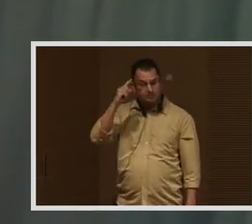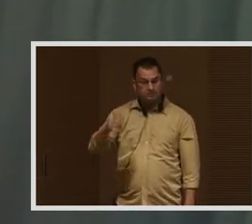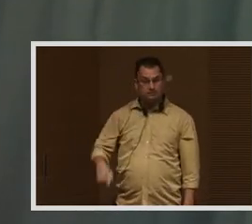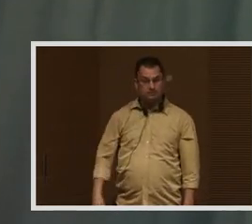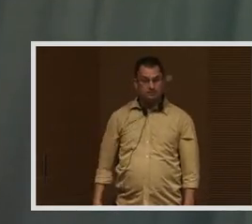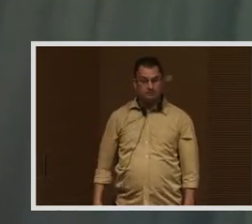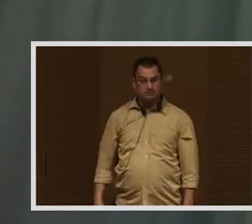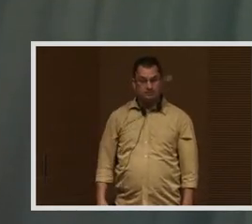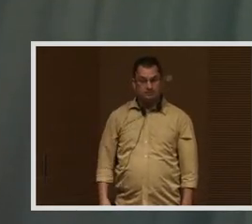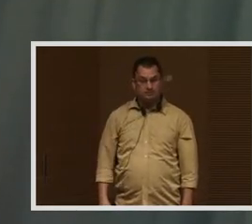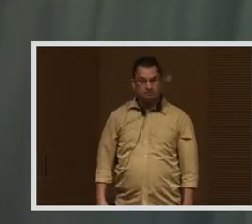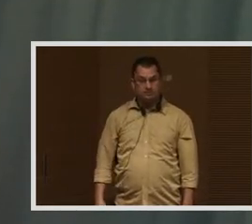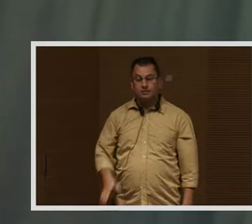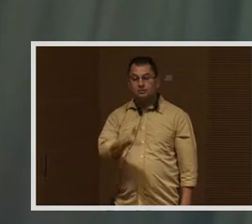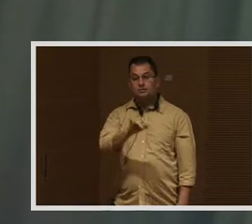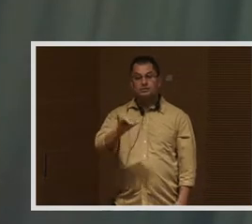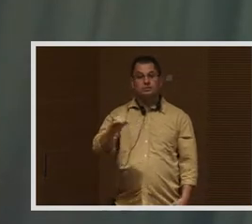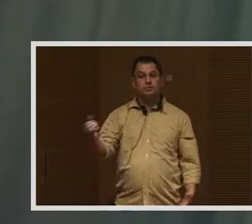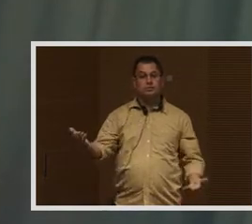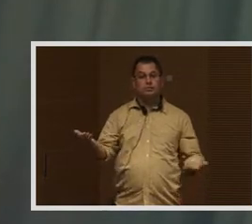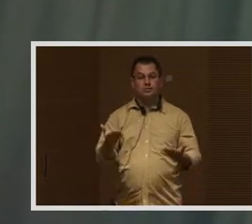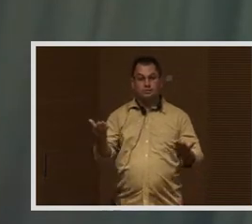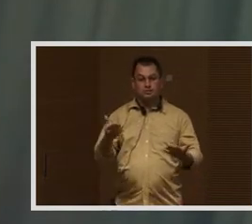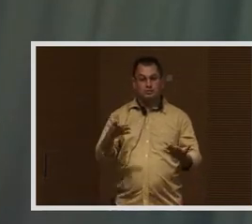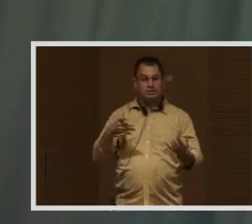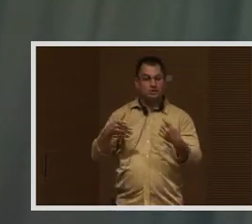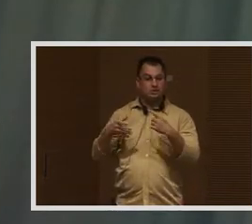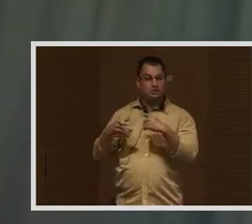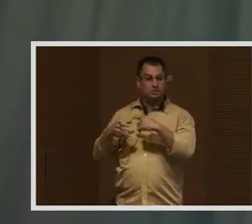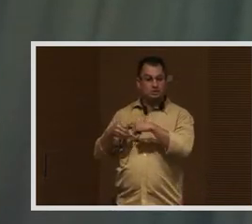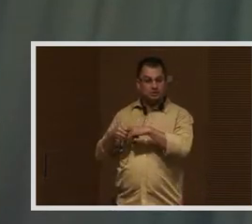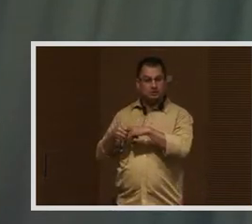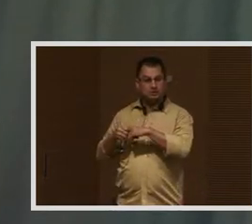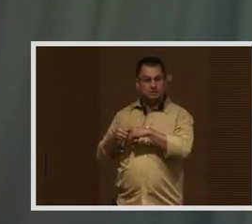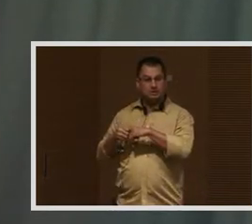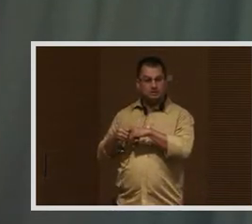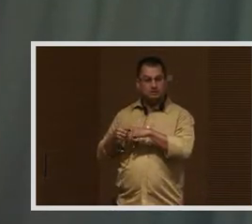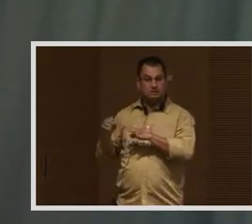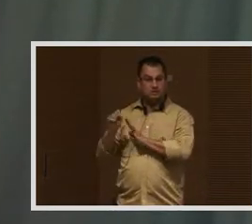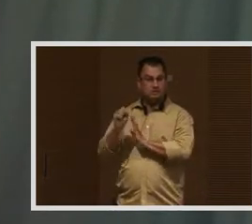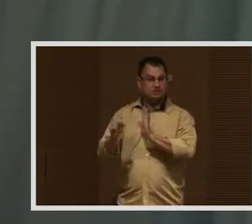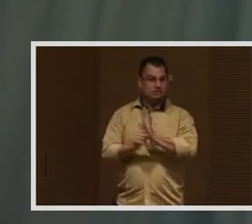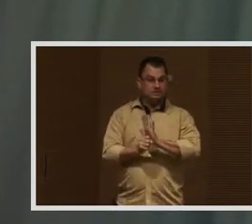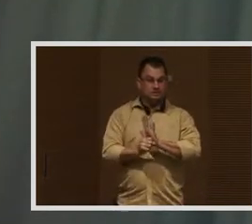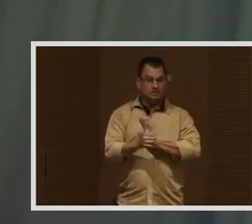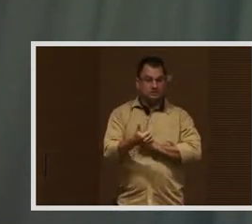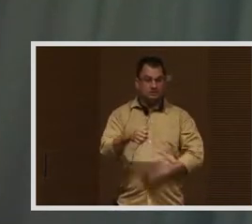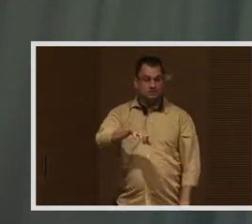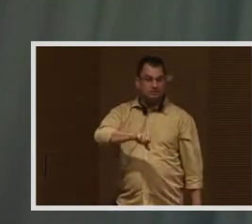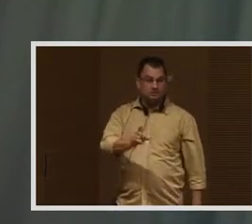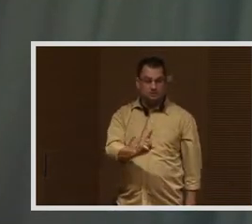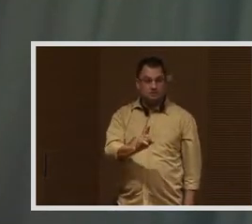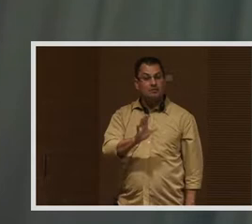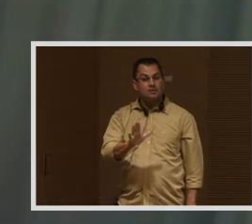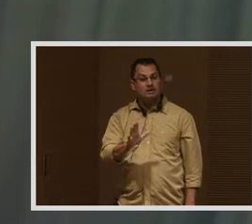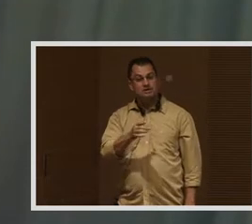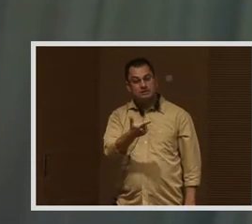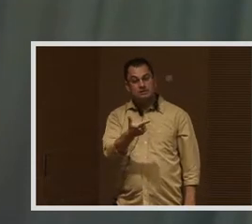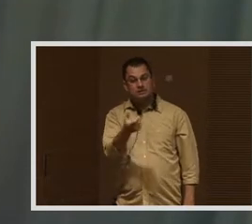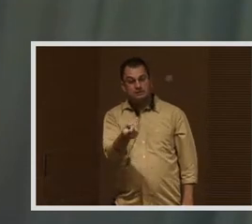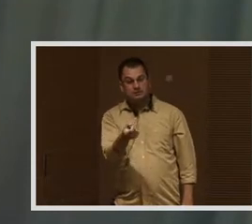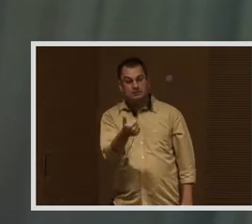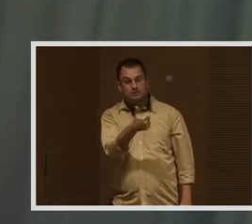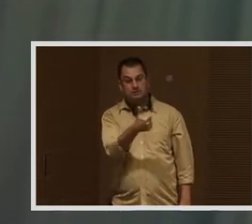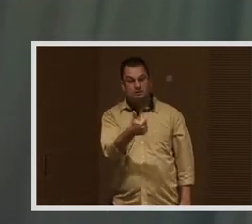de hoje não é o do século XIX, nem da Idade Média. É o ideário do século XXI, as tecnologias do